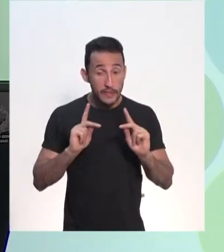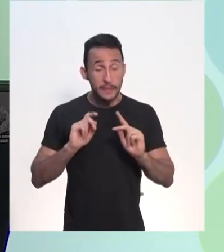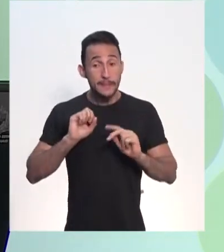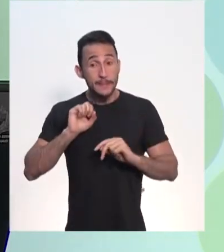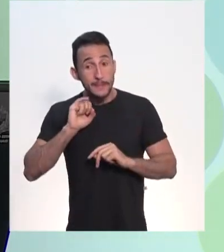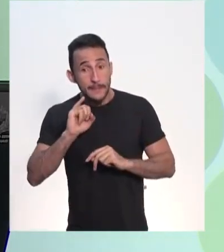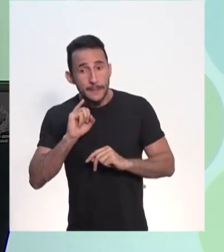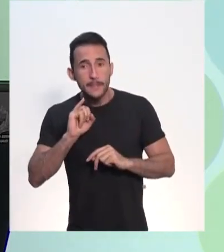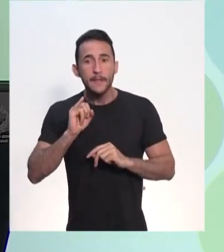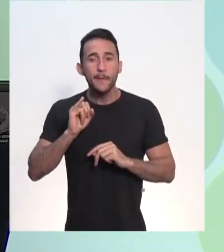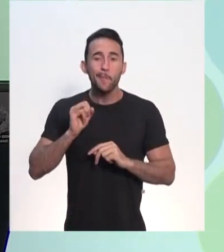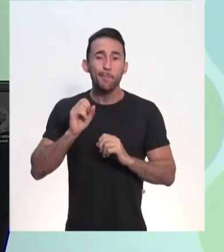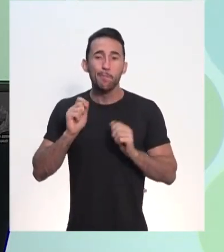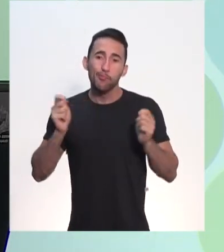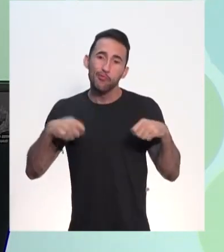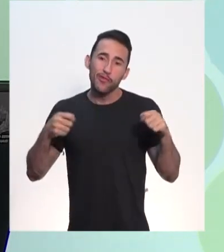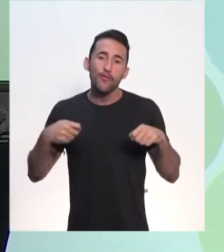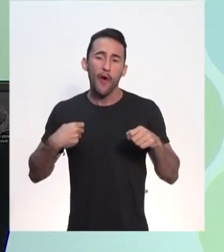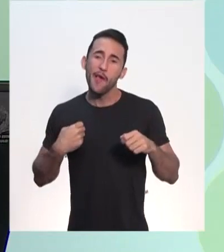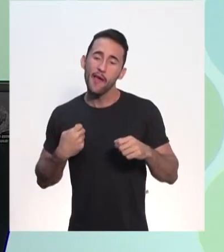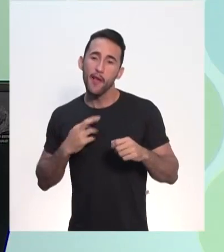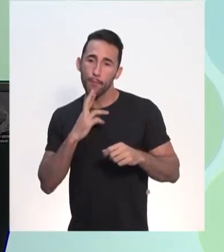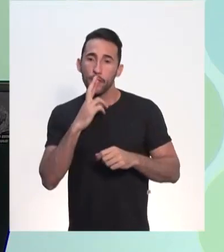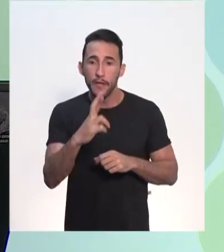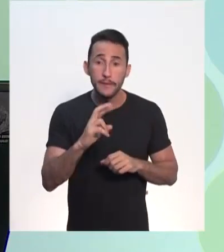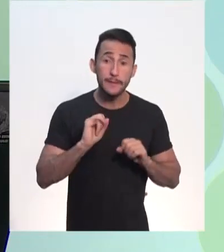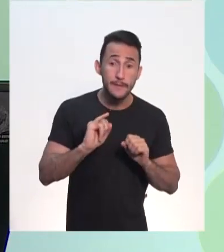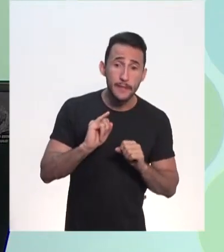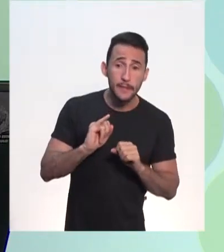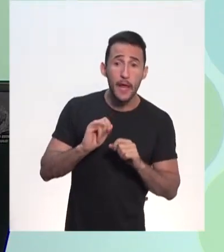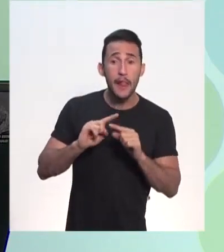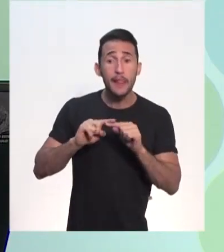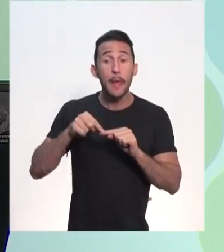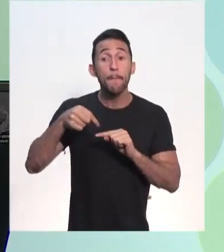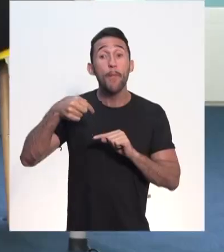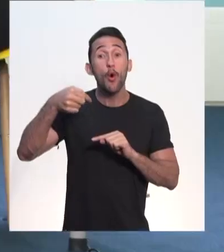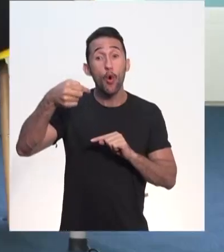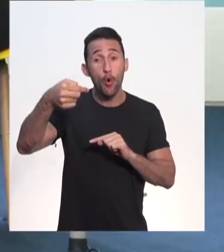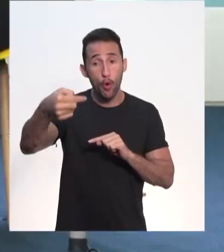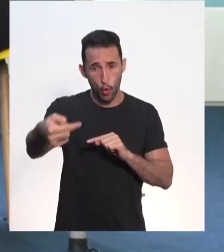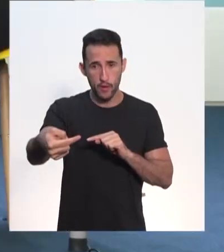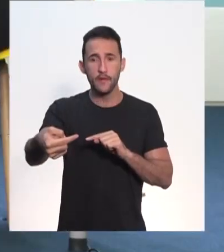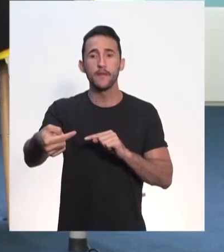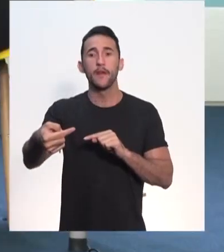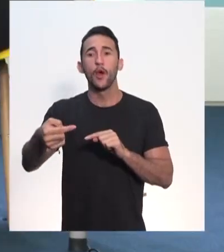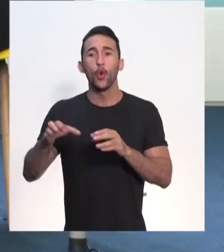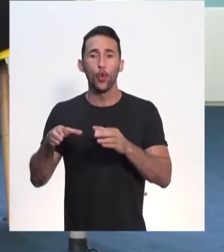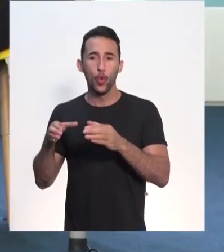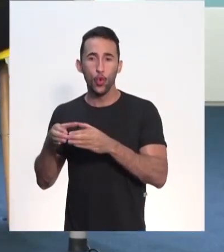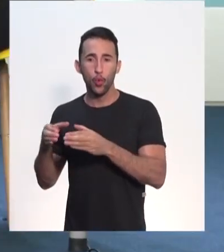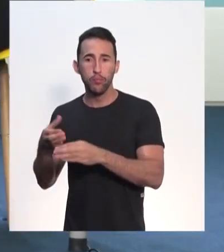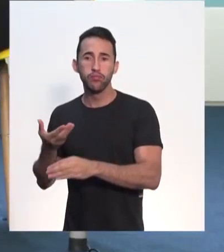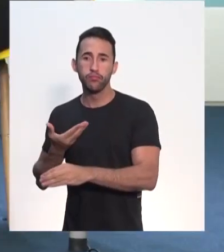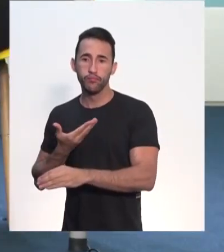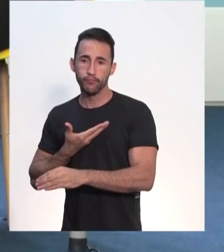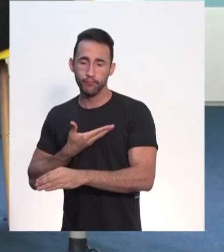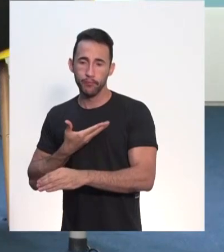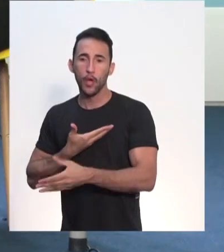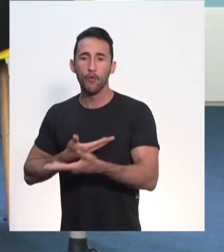que nós temos aí o chat. Então, nós temos os 5 primeiros minutos de chat, vocês podem estar interagindo,